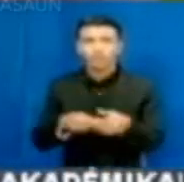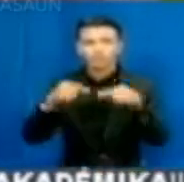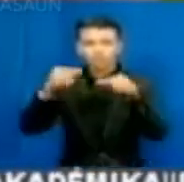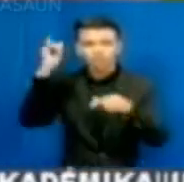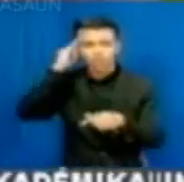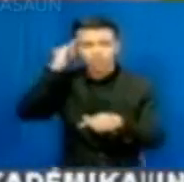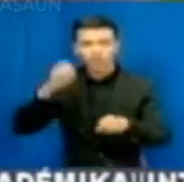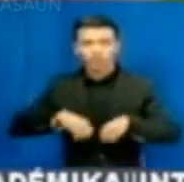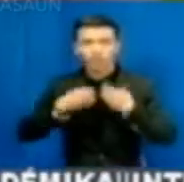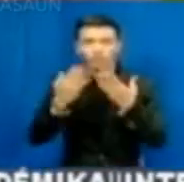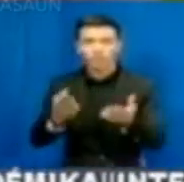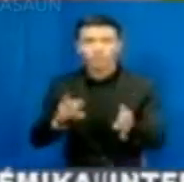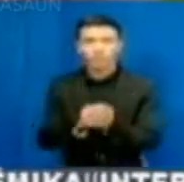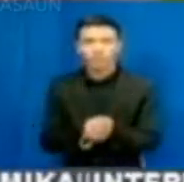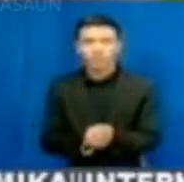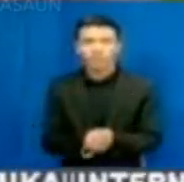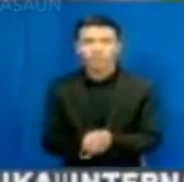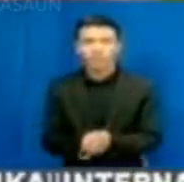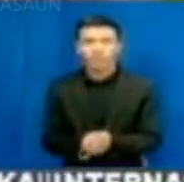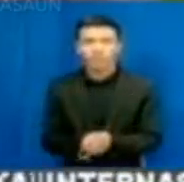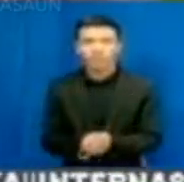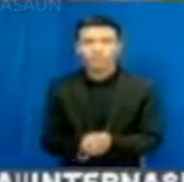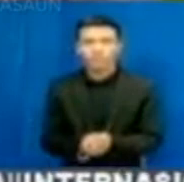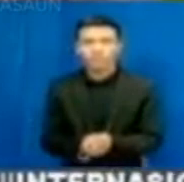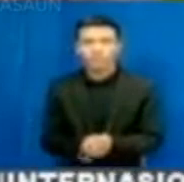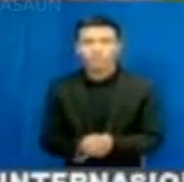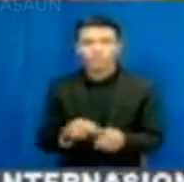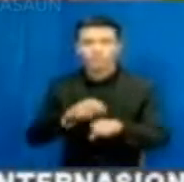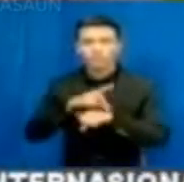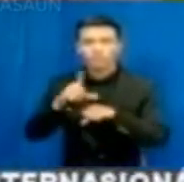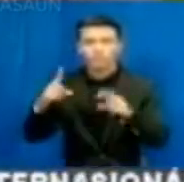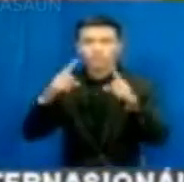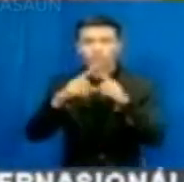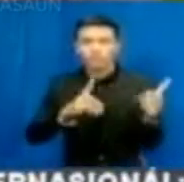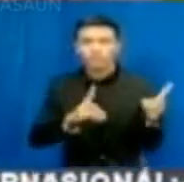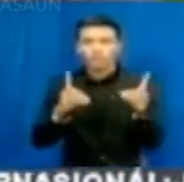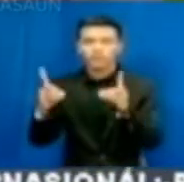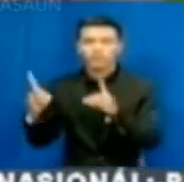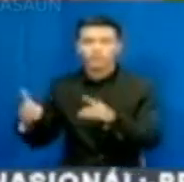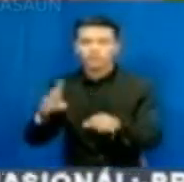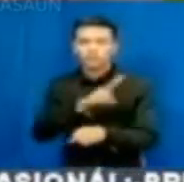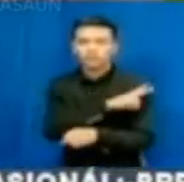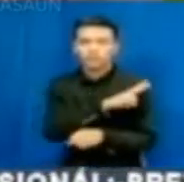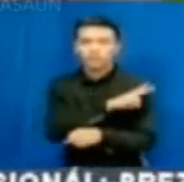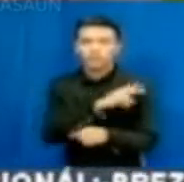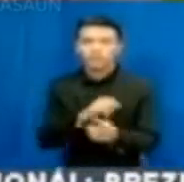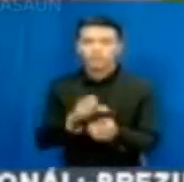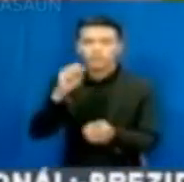Não está a ver a coordenação efetiva e eficiente na campanha nacional para a implementação da vacina